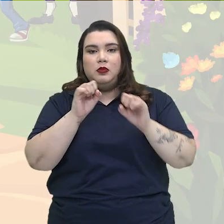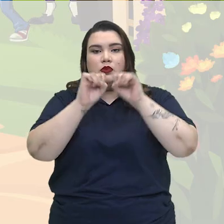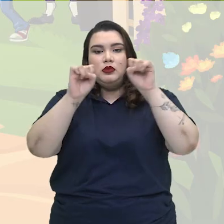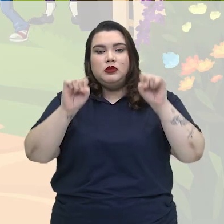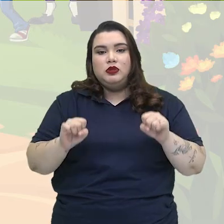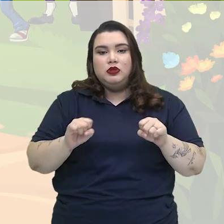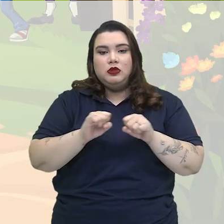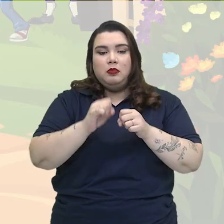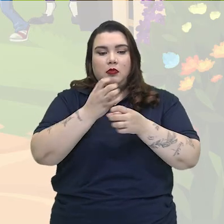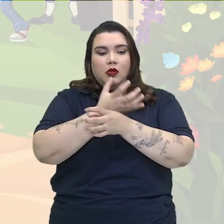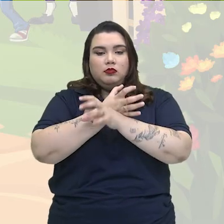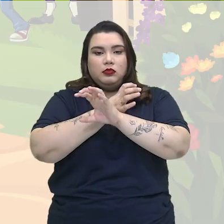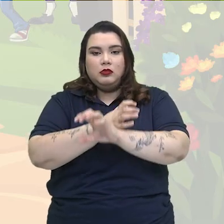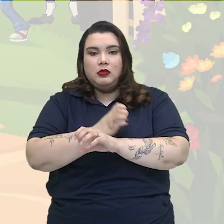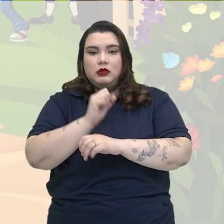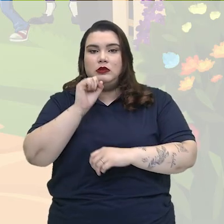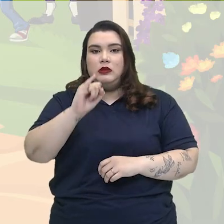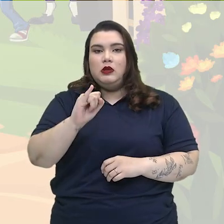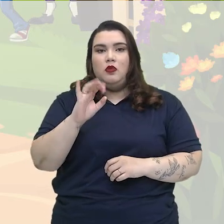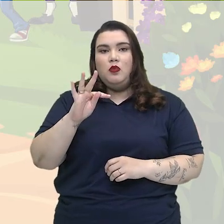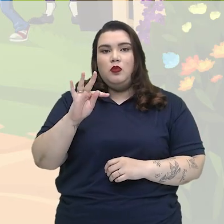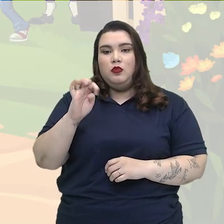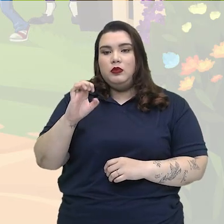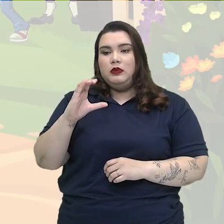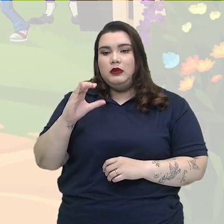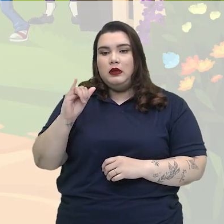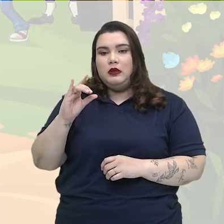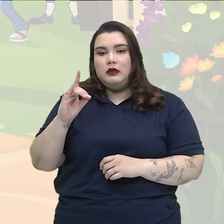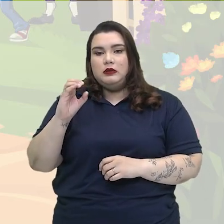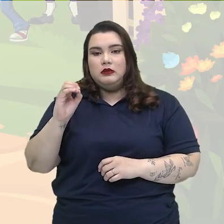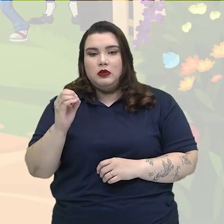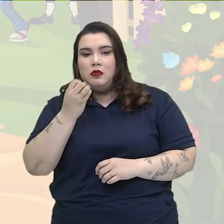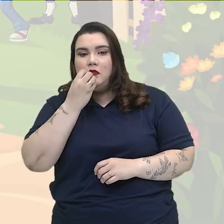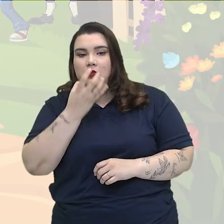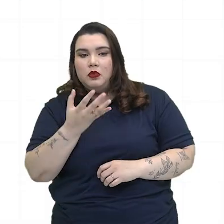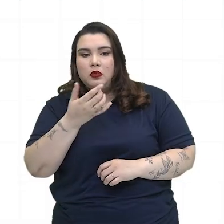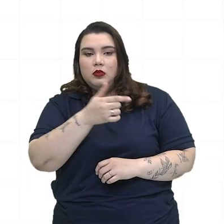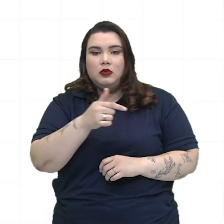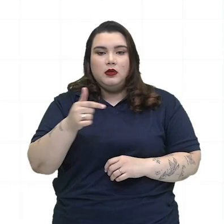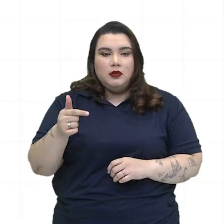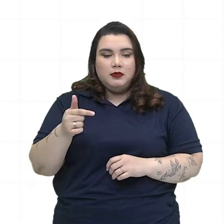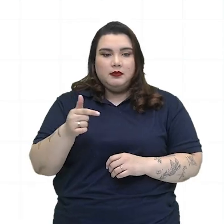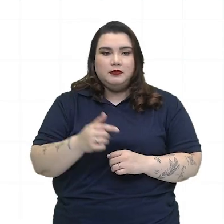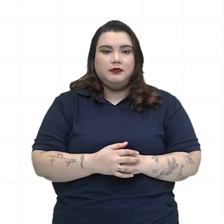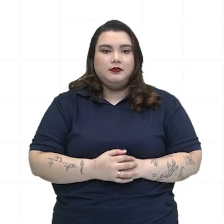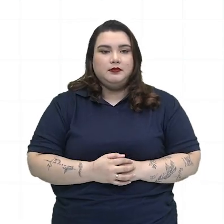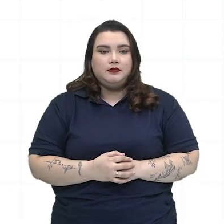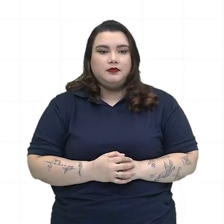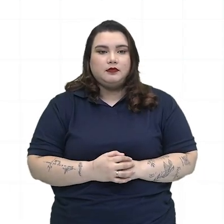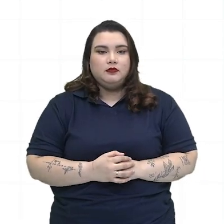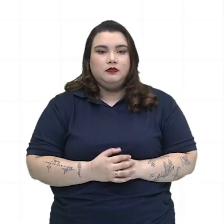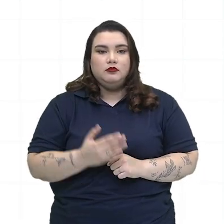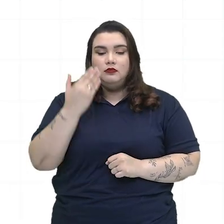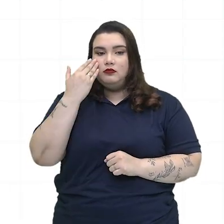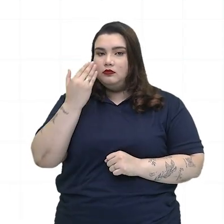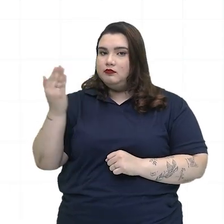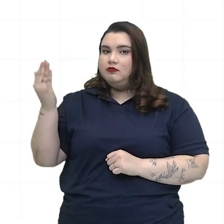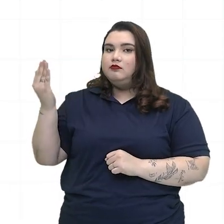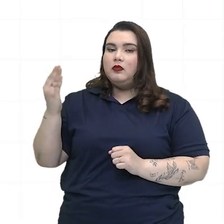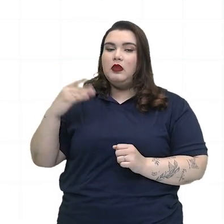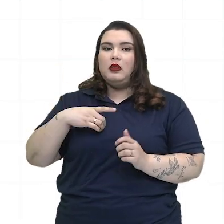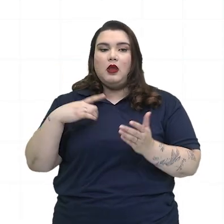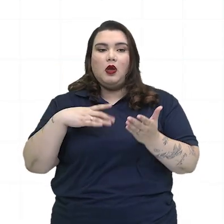acontecer se o tecido não estiver saudável? É o que a gente vai ver agora. Então, nós temos